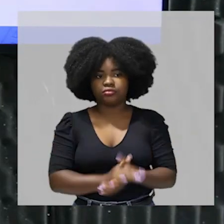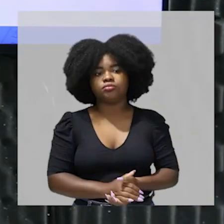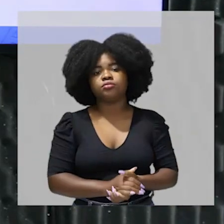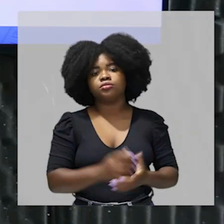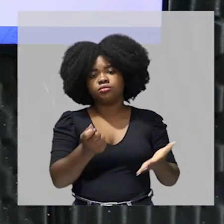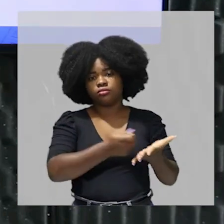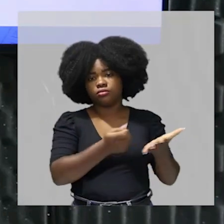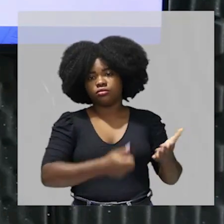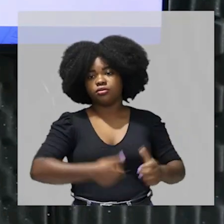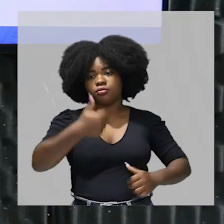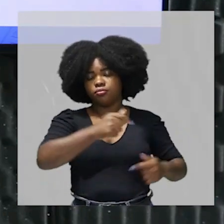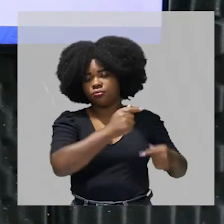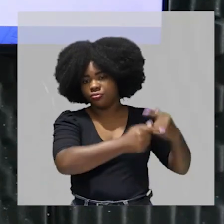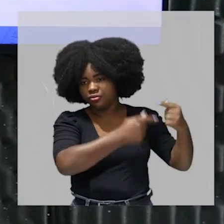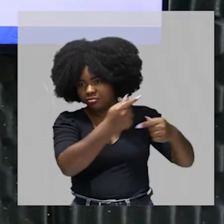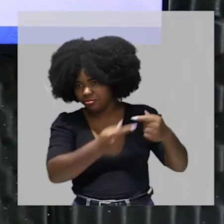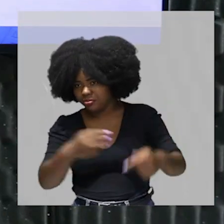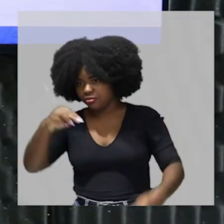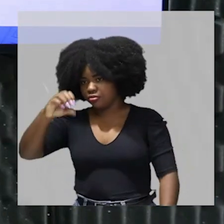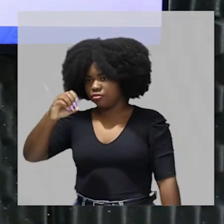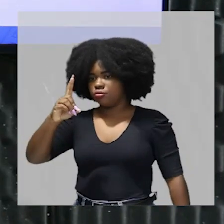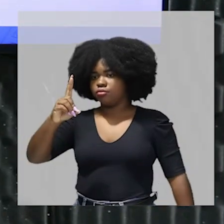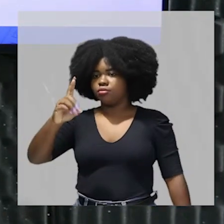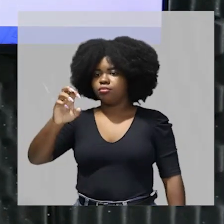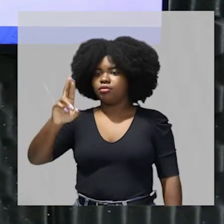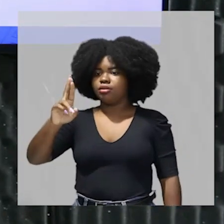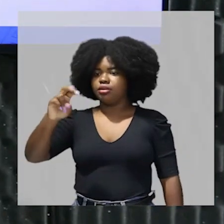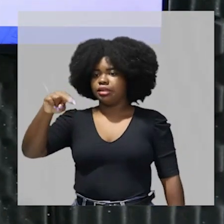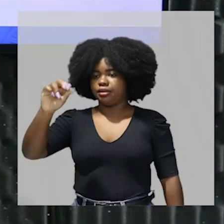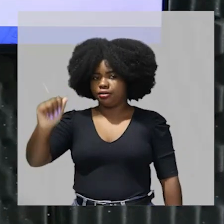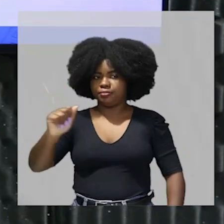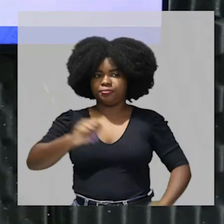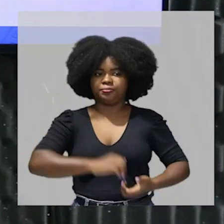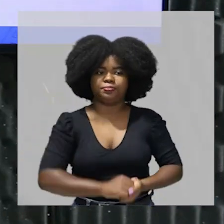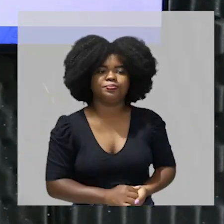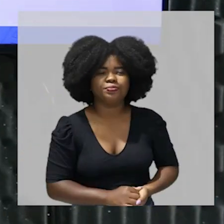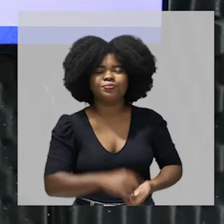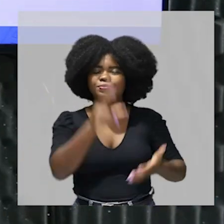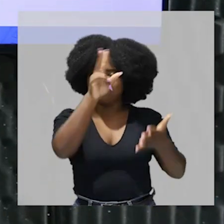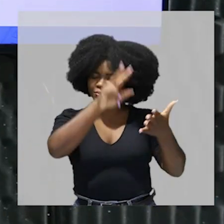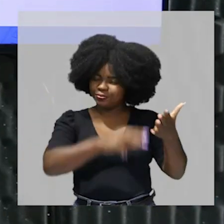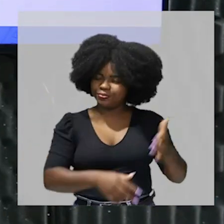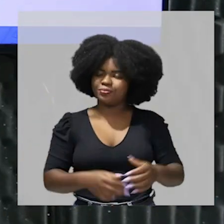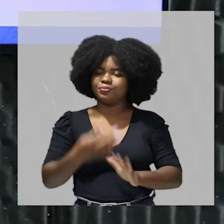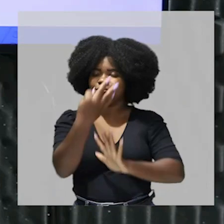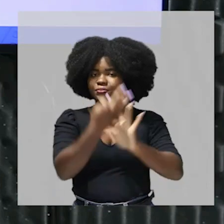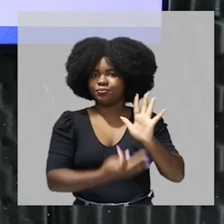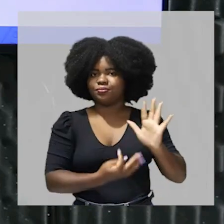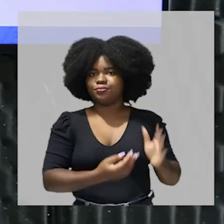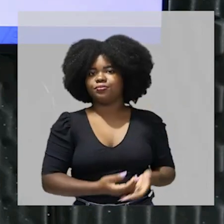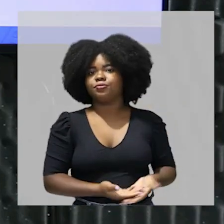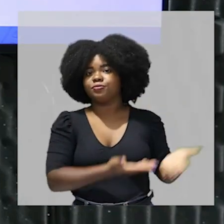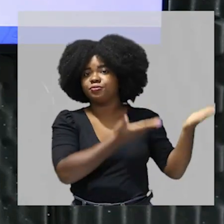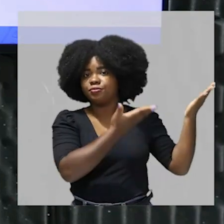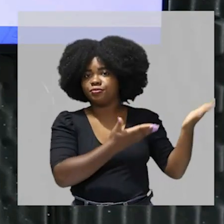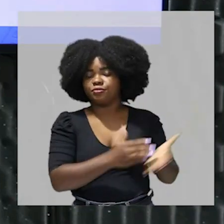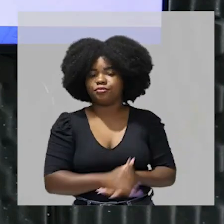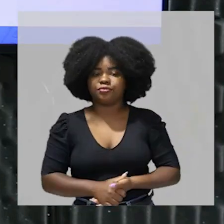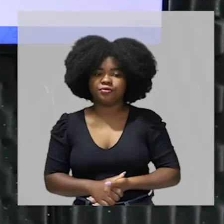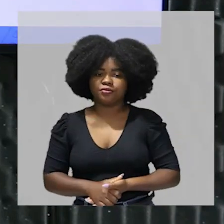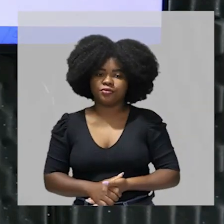geração moderna portuguesa Tá bom então vamos lá texto um louvado seja